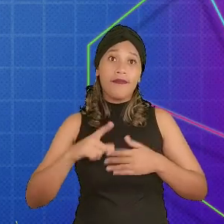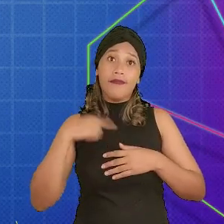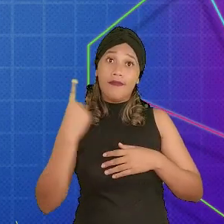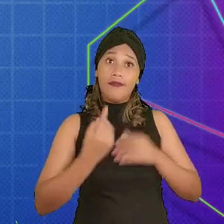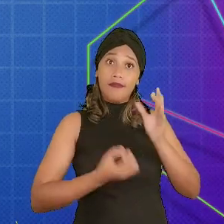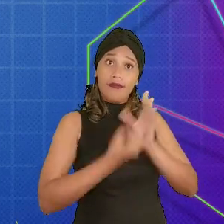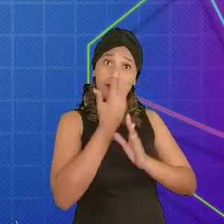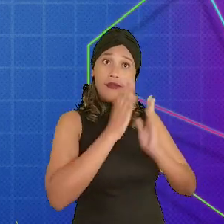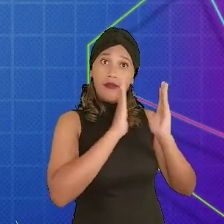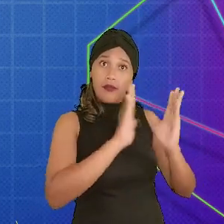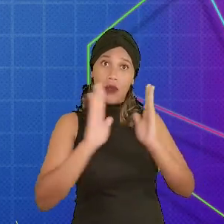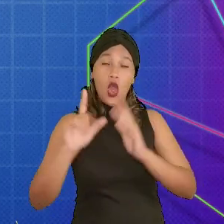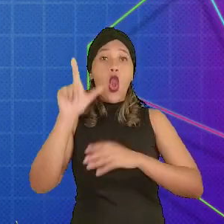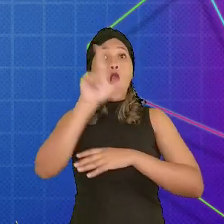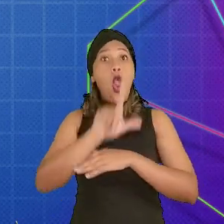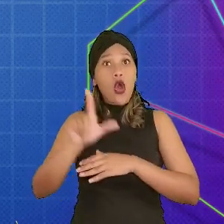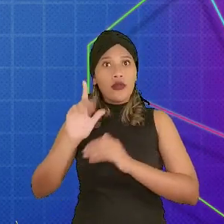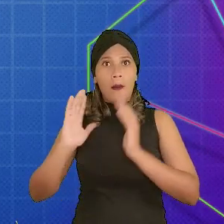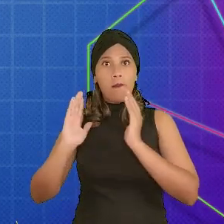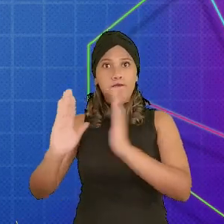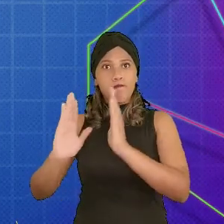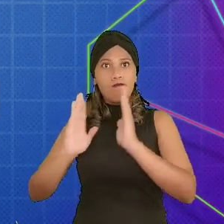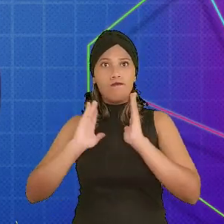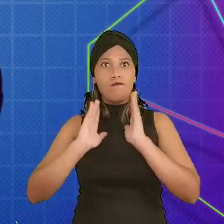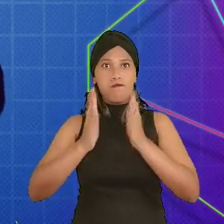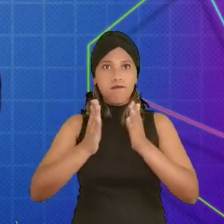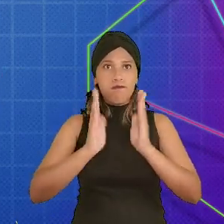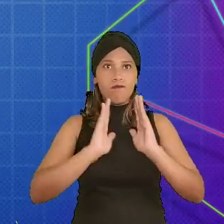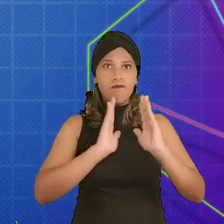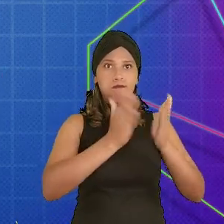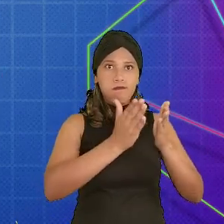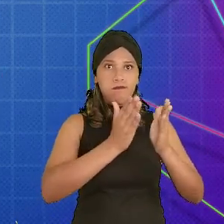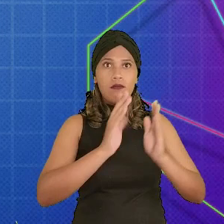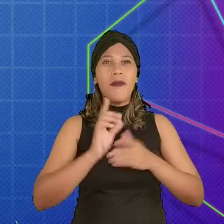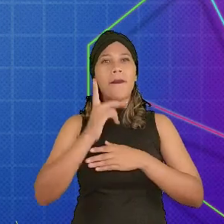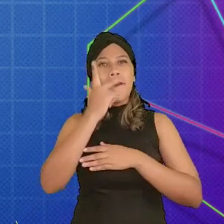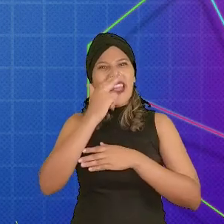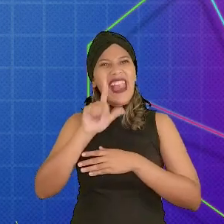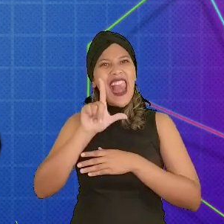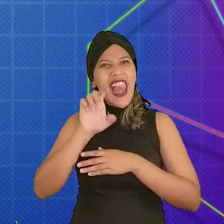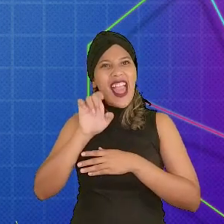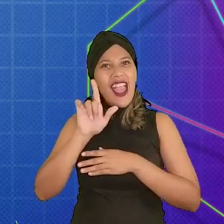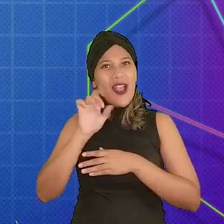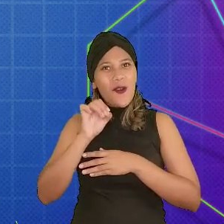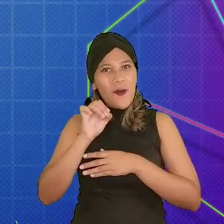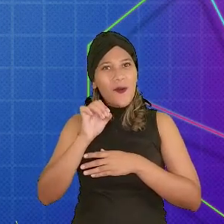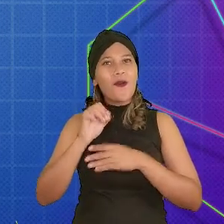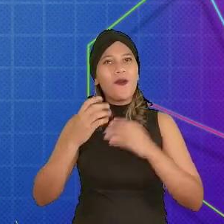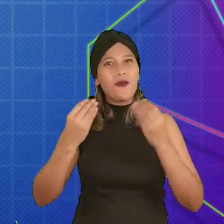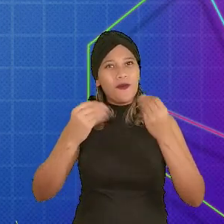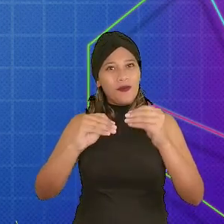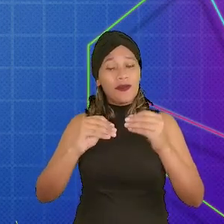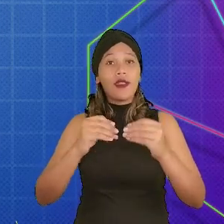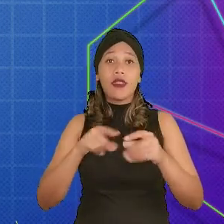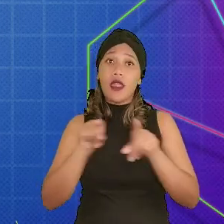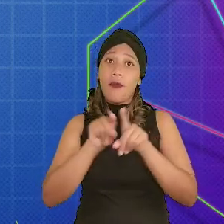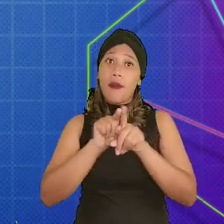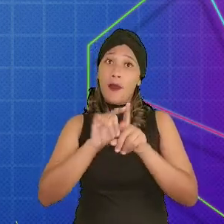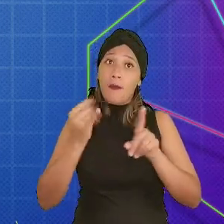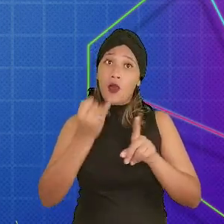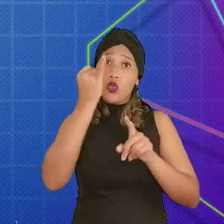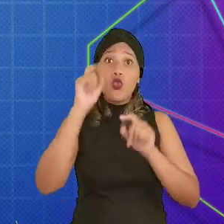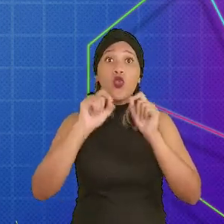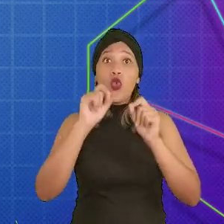como nós estamos criando sequências lógicas em bloco que parecem um pouco de Lego, é de extrema importância a mensagem que está escrita nesses